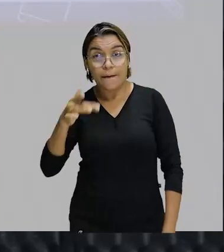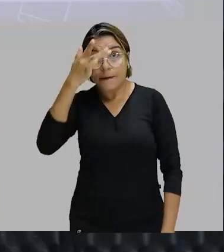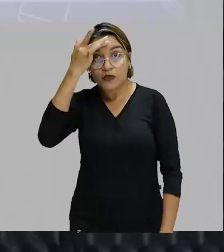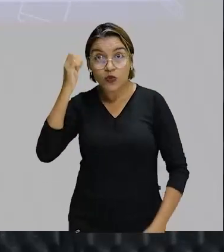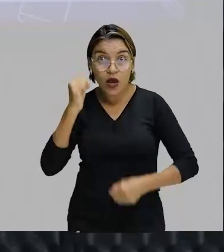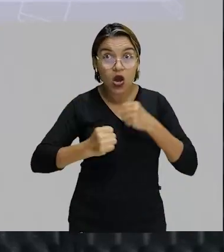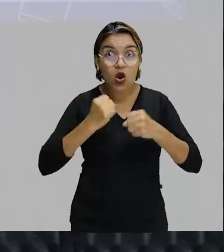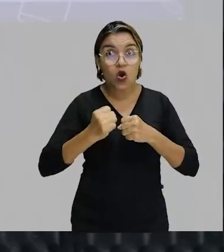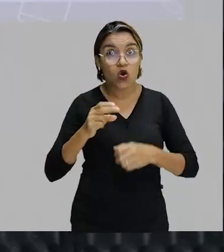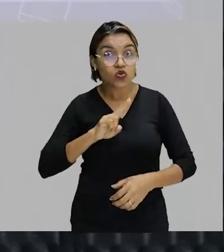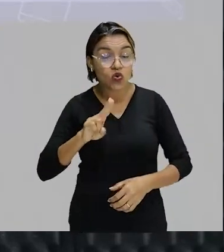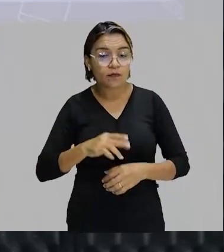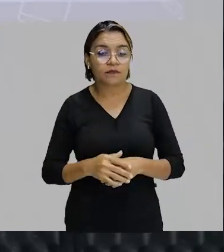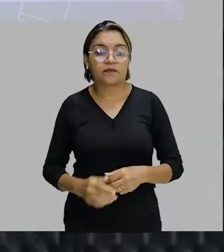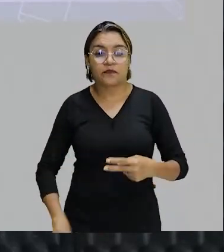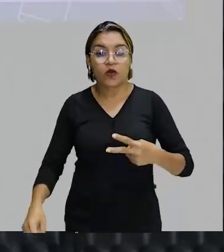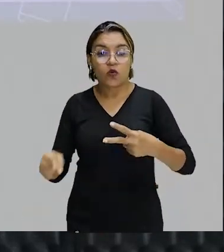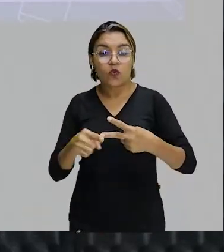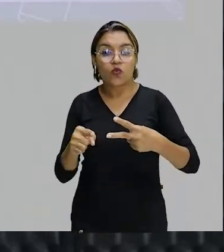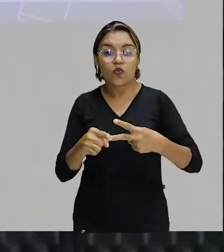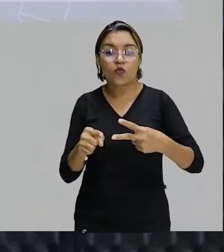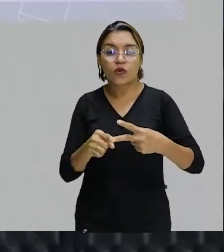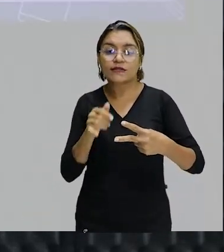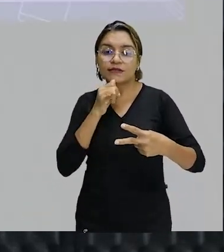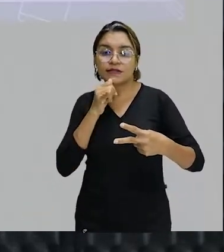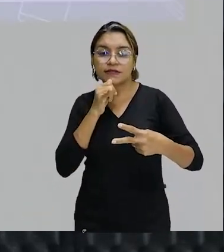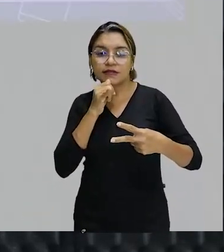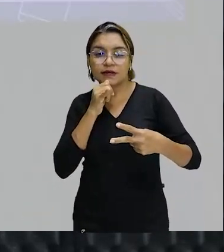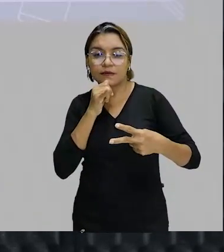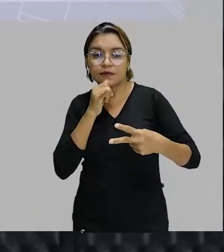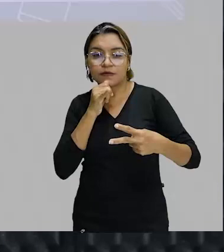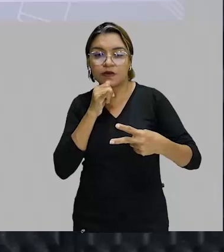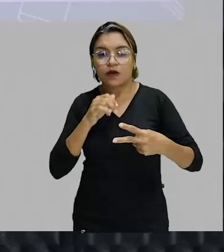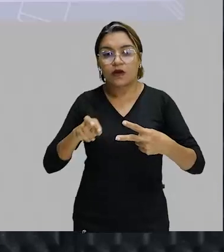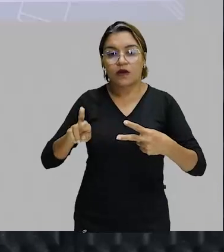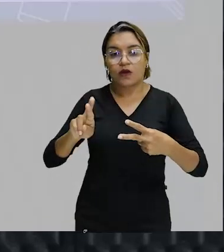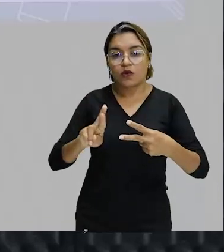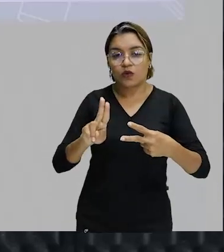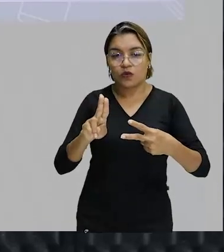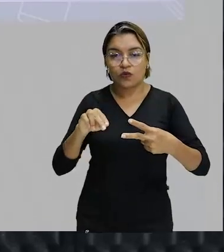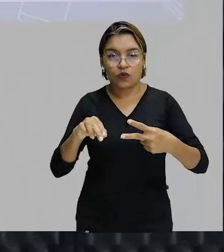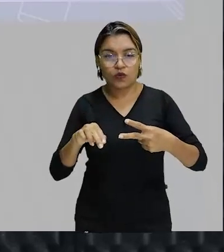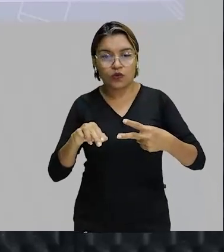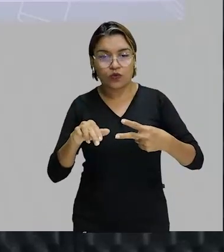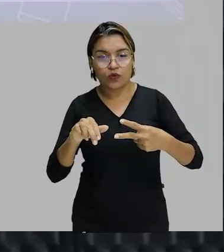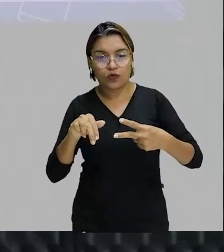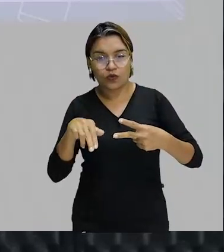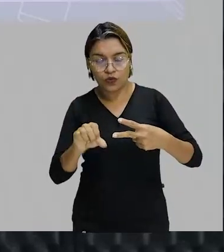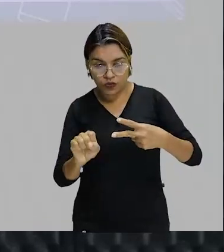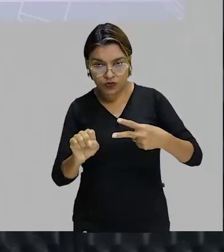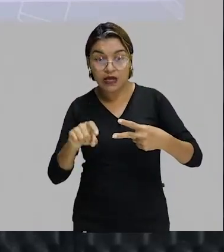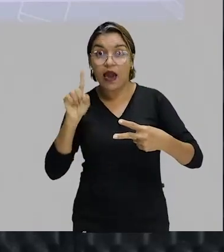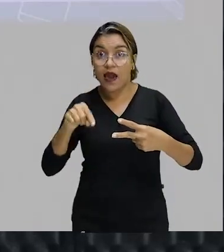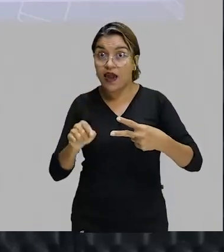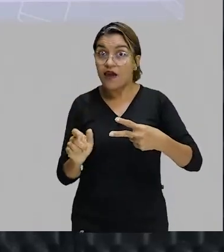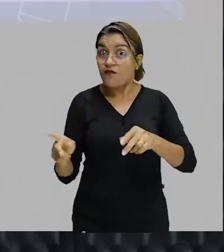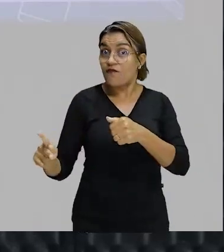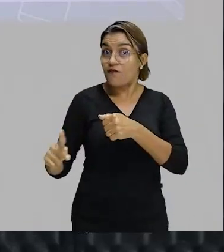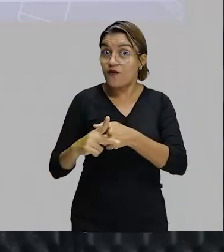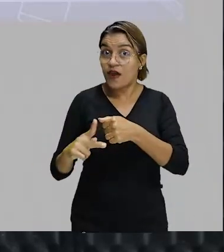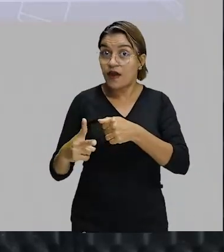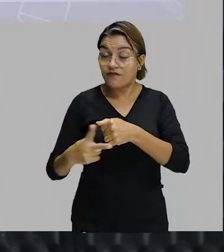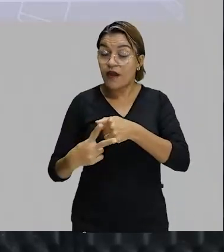tá? Já no exemplo de baixo, run é um verbo, é o verbo correr. Então, a palavra